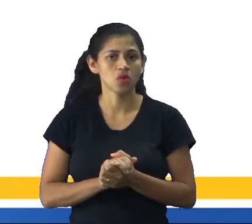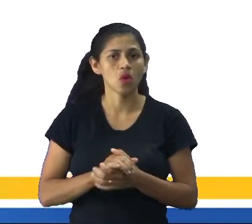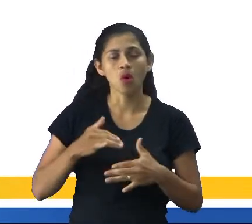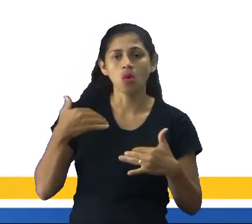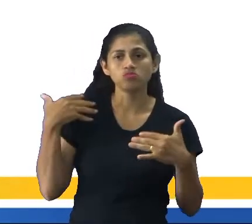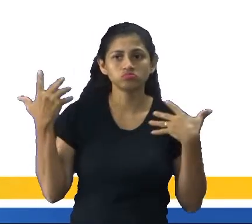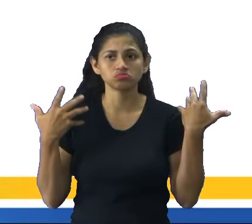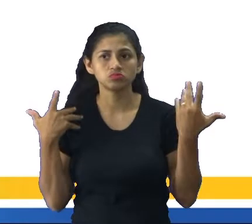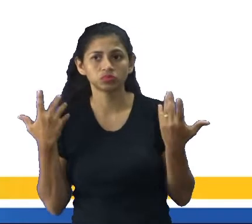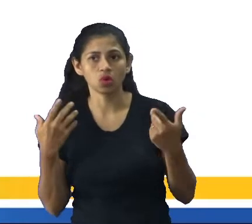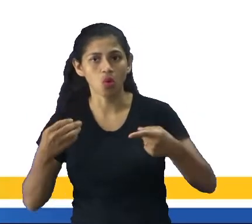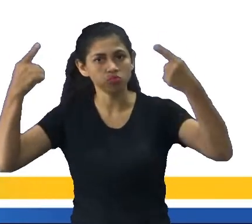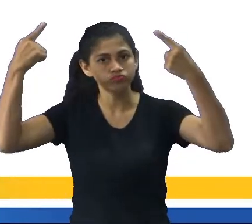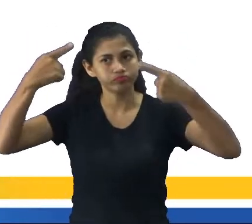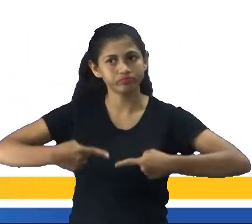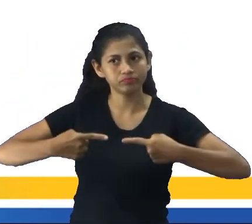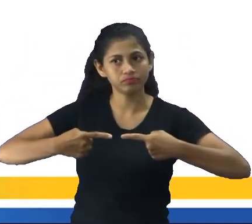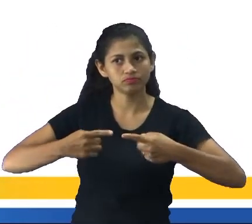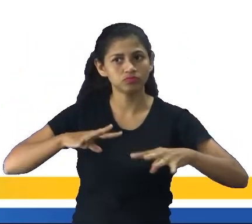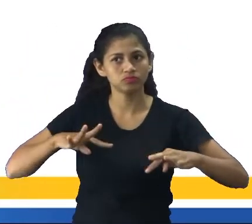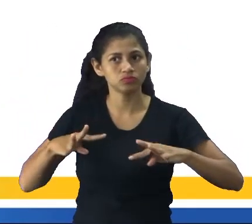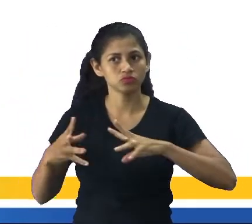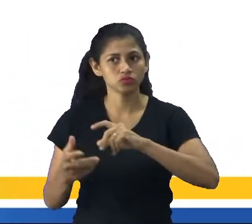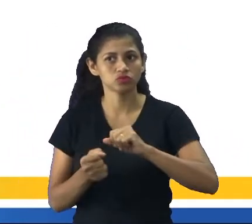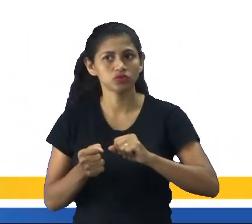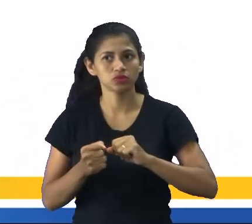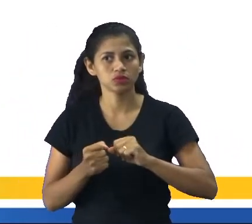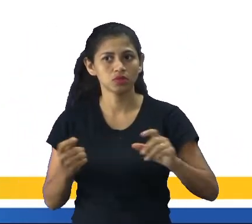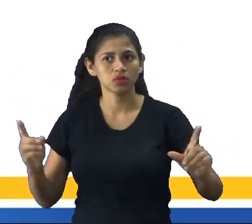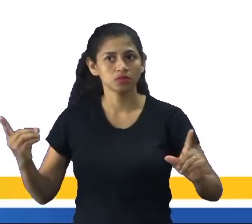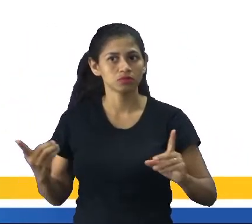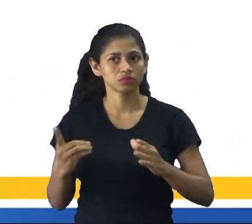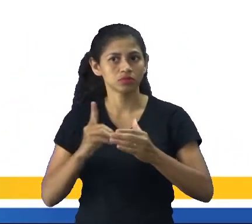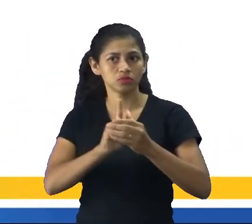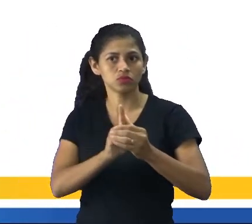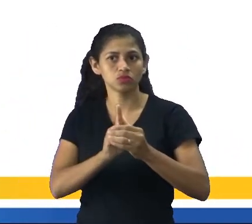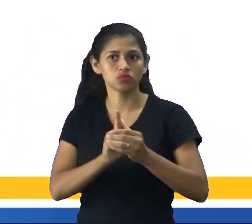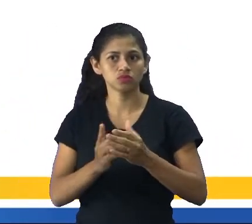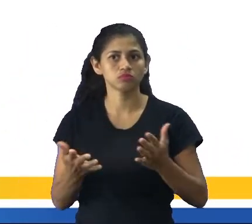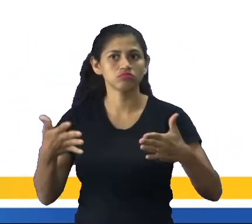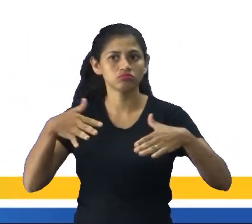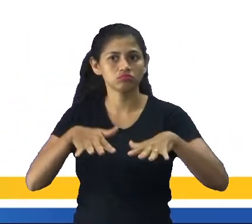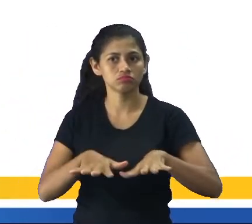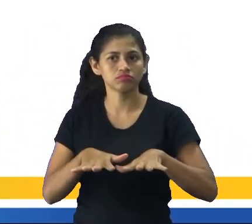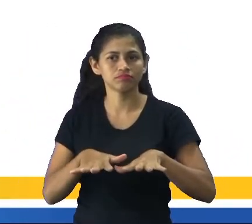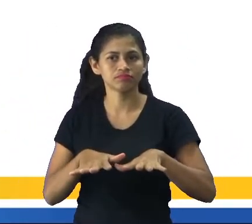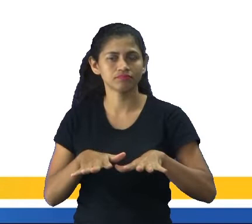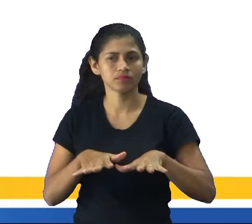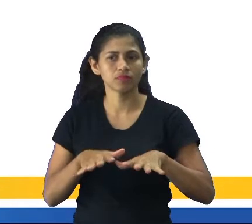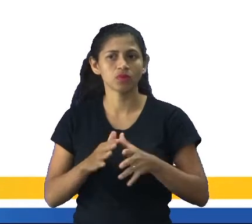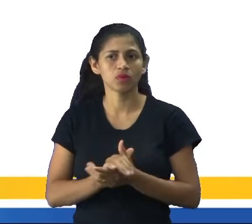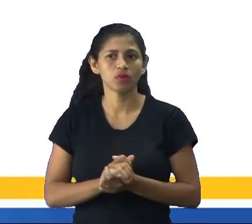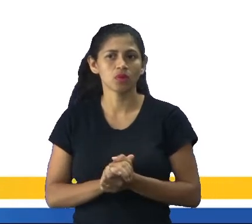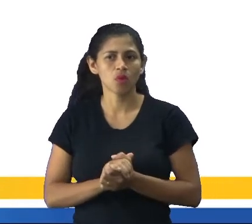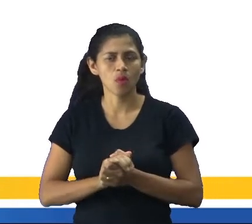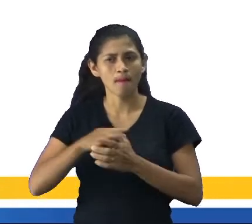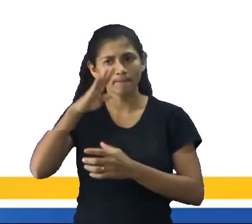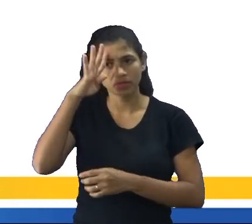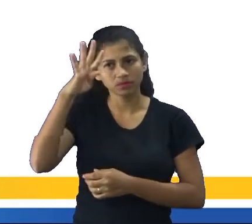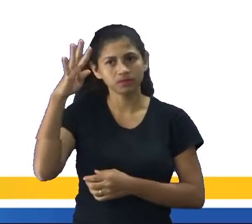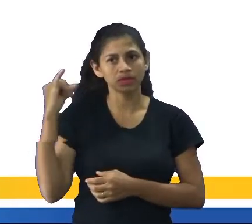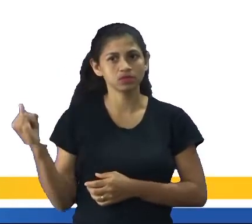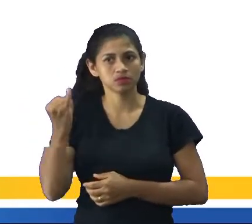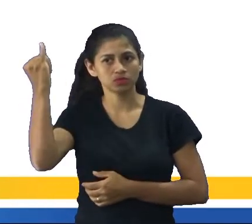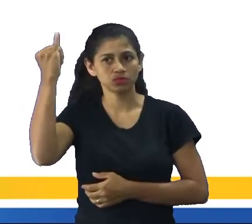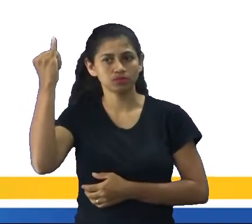diversão ou competição, de forma geral, a inclusão e diversidade fazem parte desse universo. Sendo assim, o princípio mais